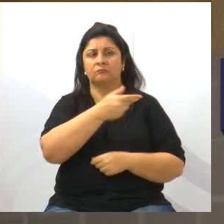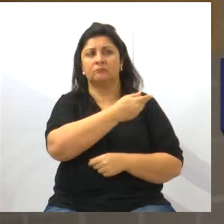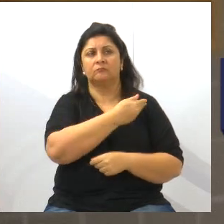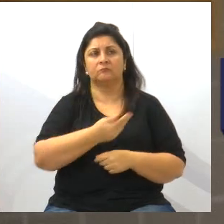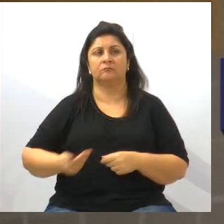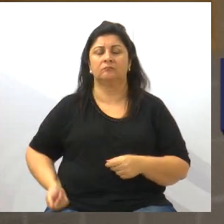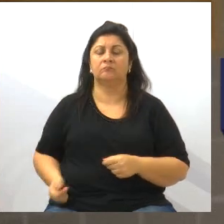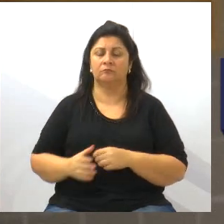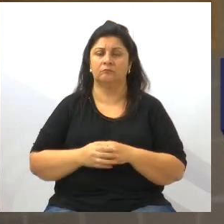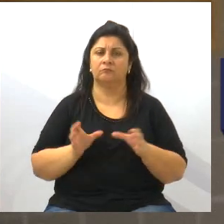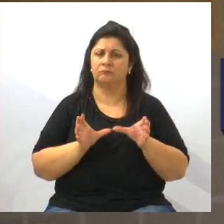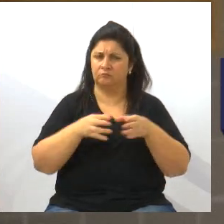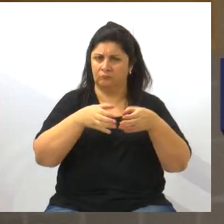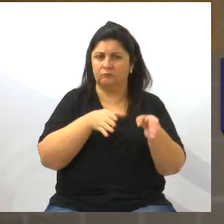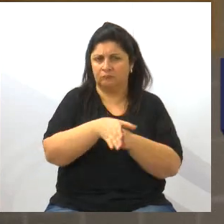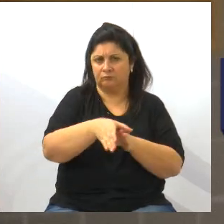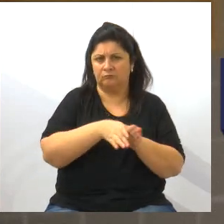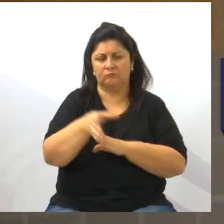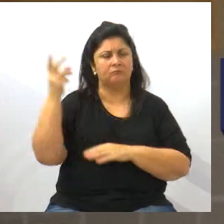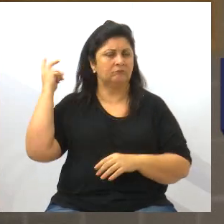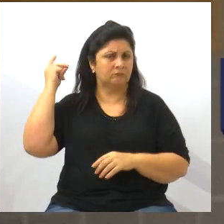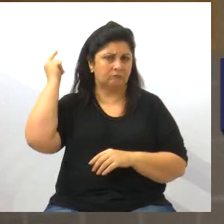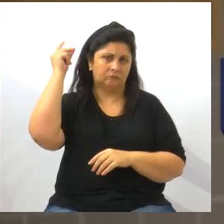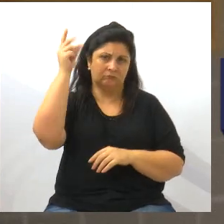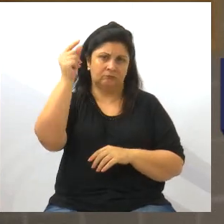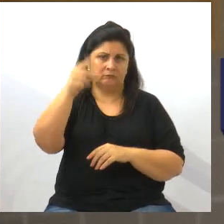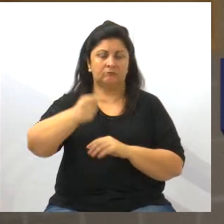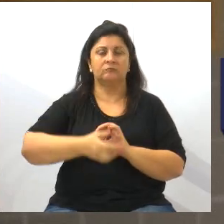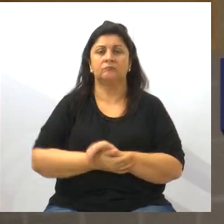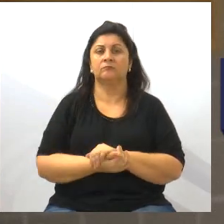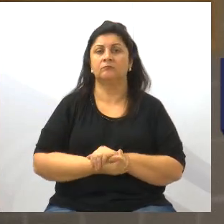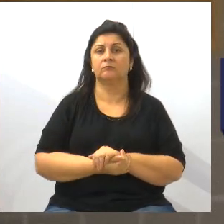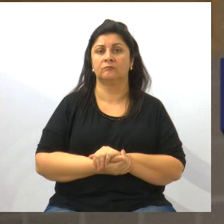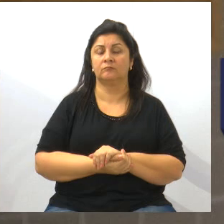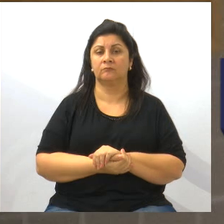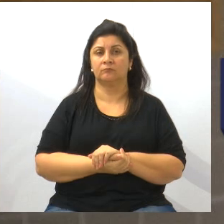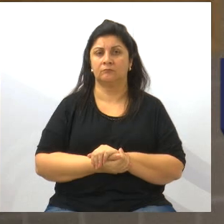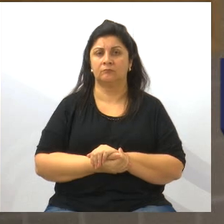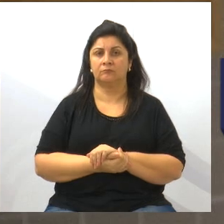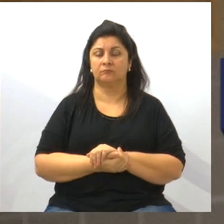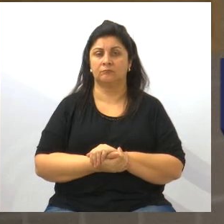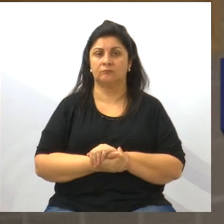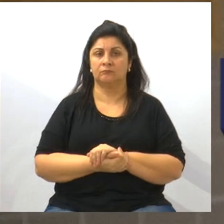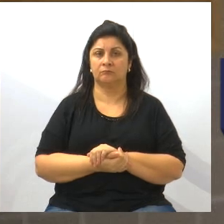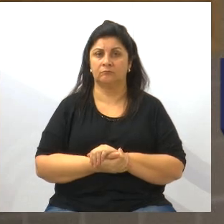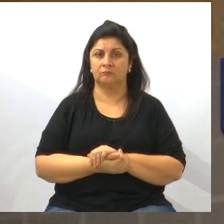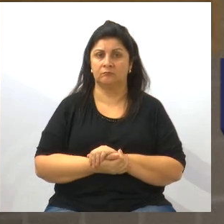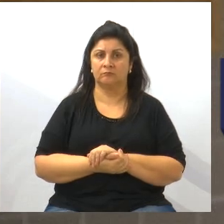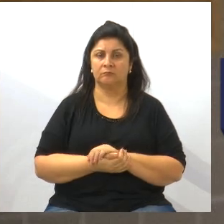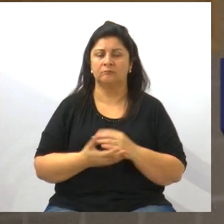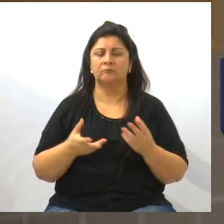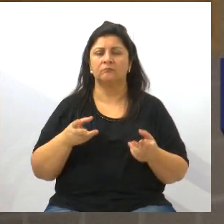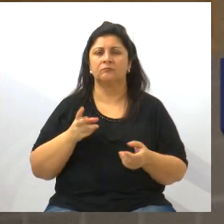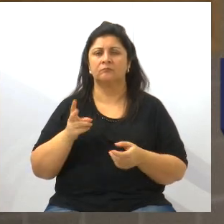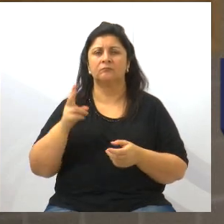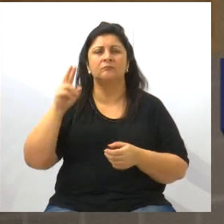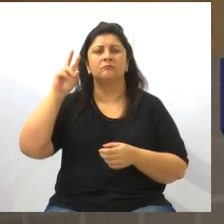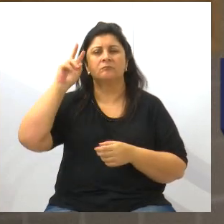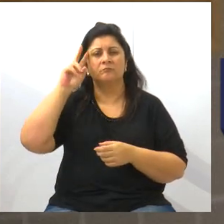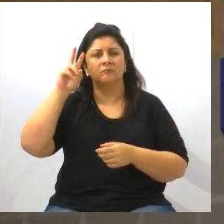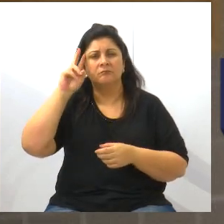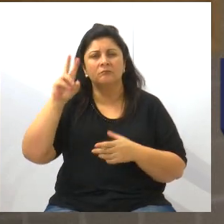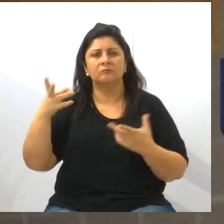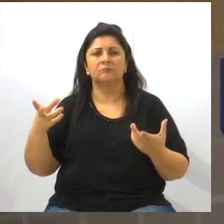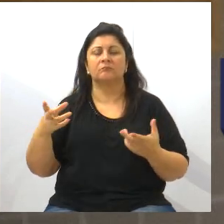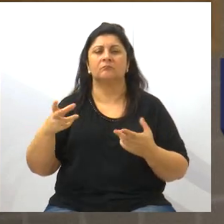eles existem há muito tempo, eles são usados e são lembrados, né, nas